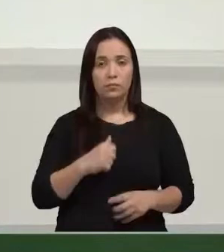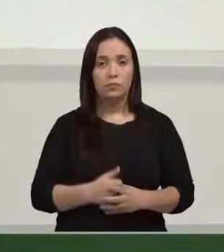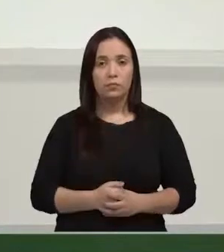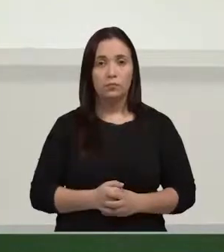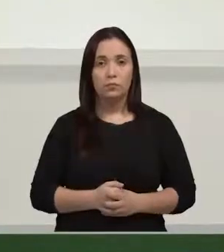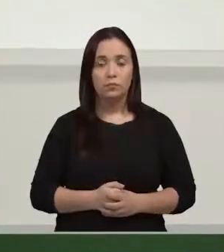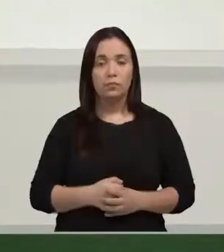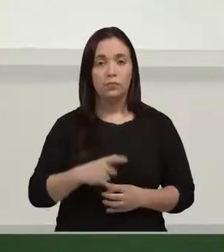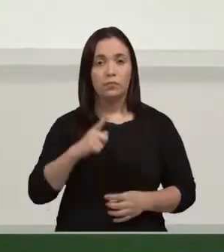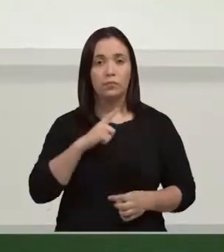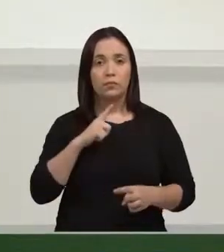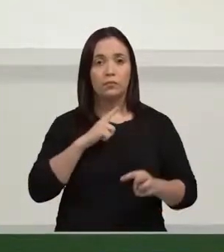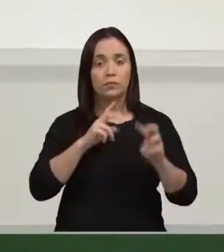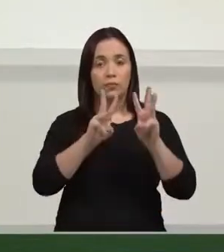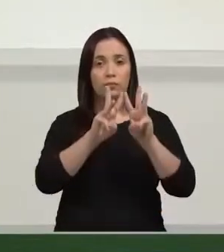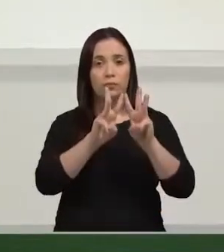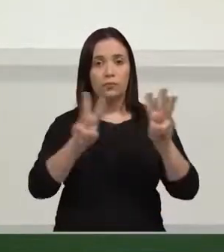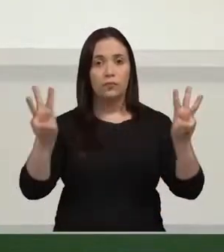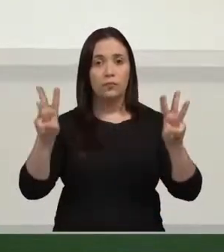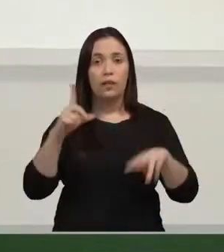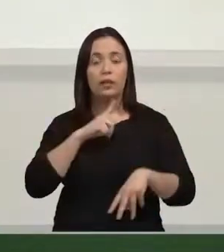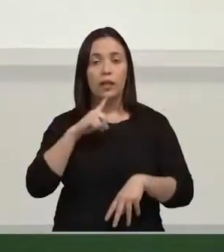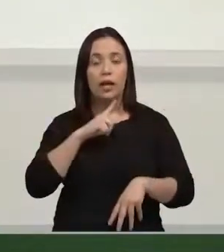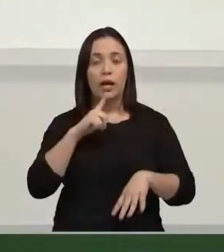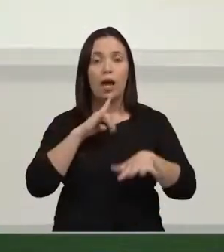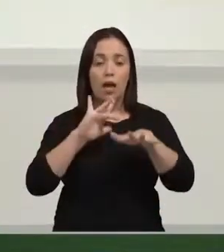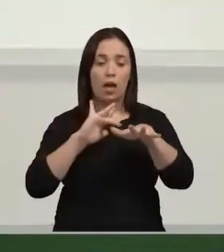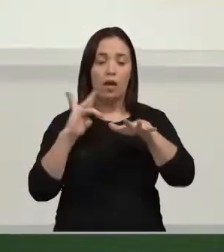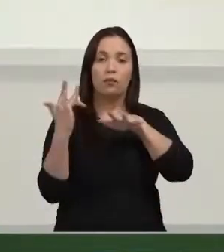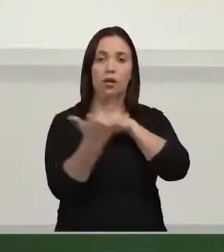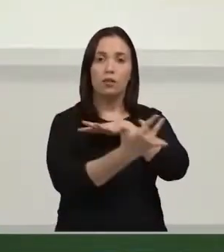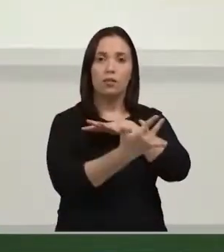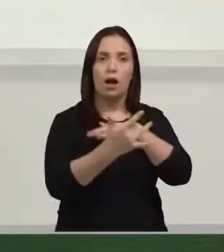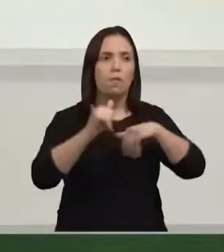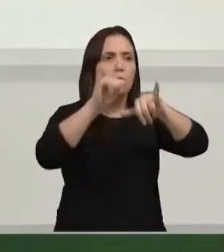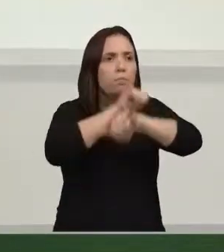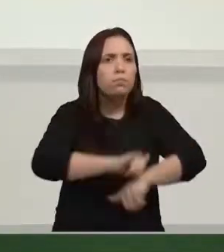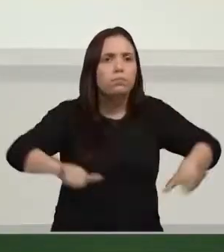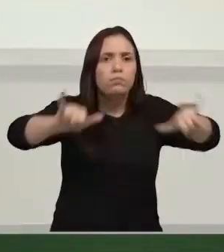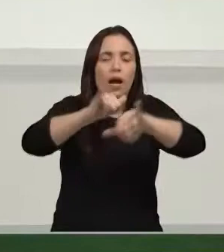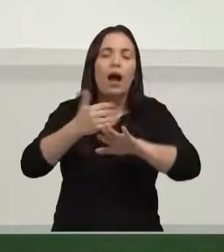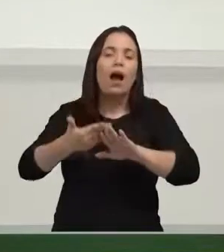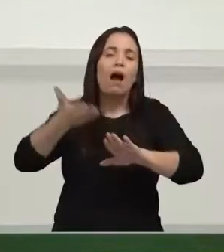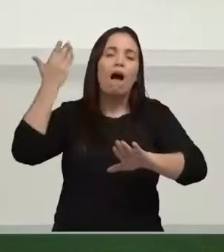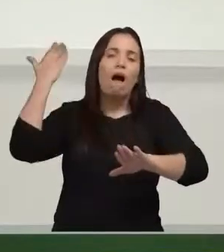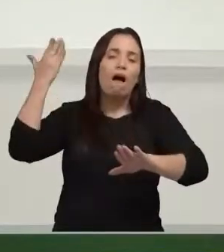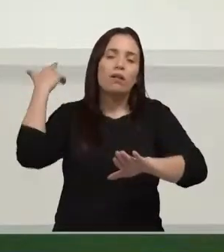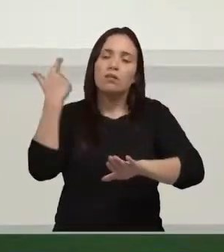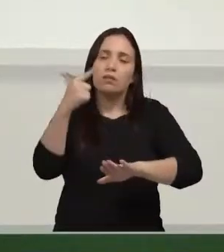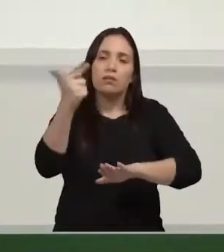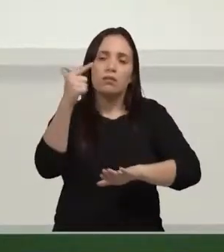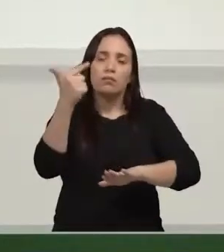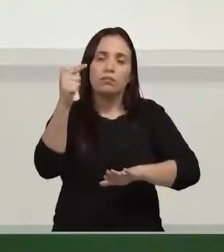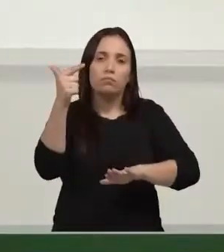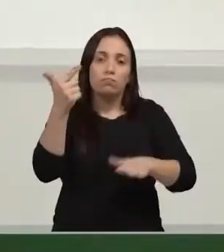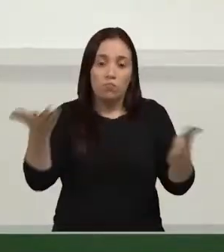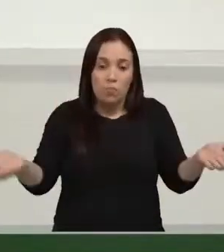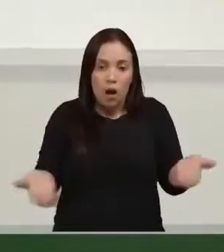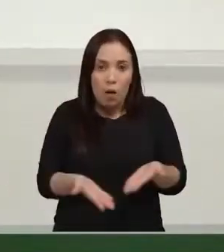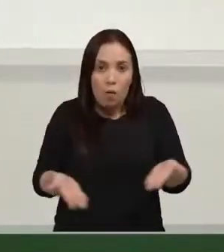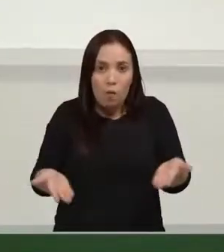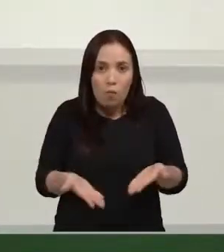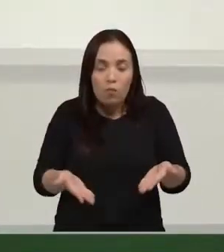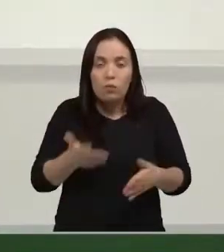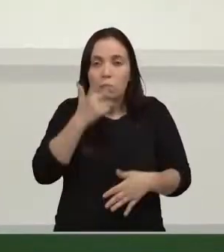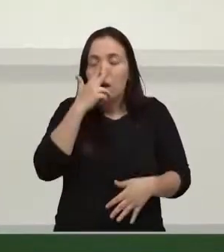cada estado, ninguém sabe se a estrutura de palanque de cada candidato a governador, ninguém sabe se isso vai...